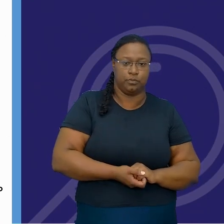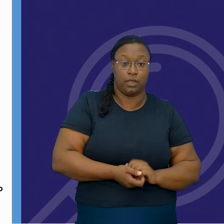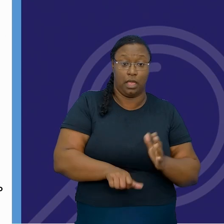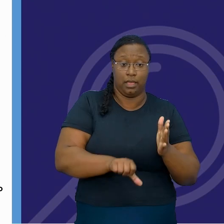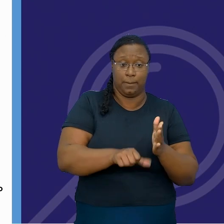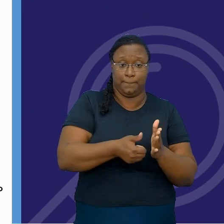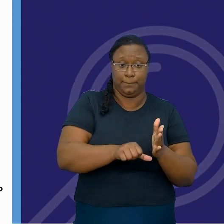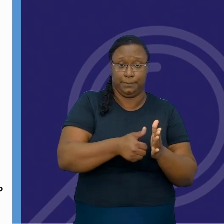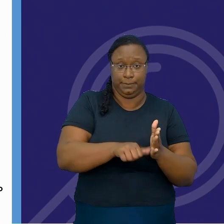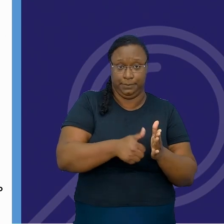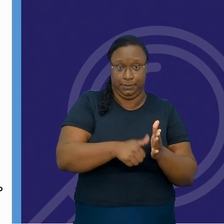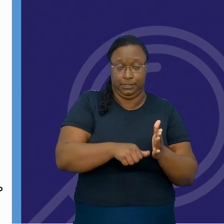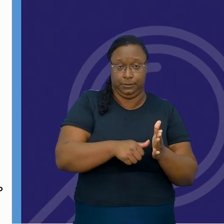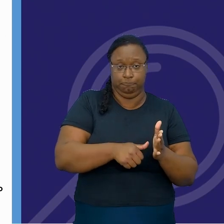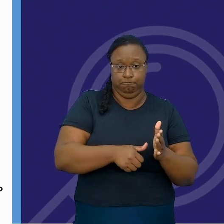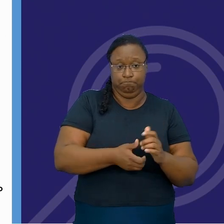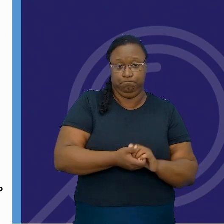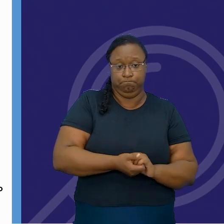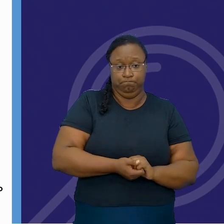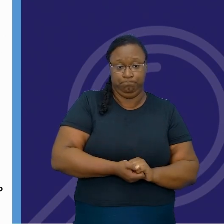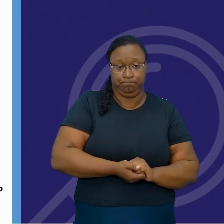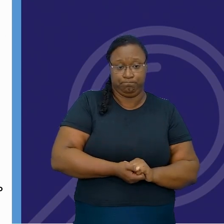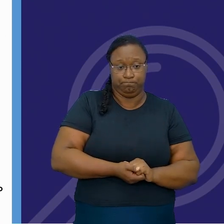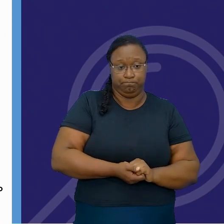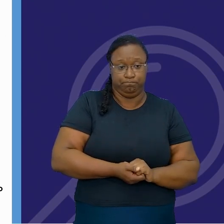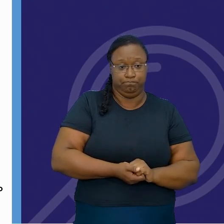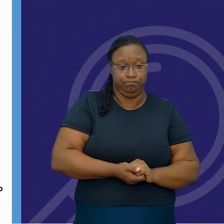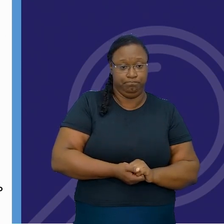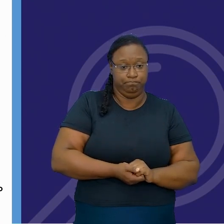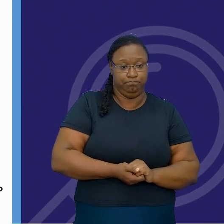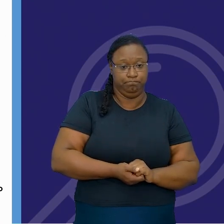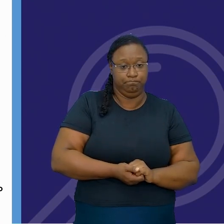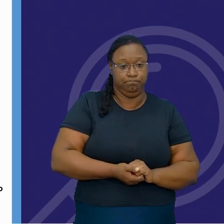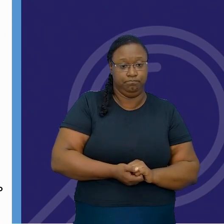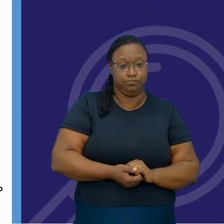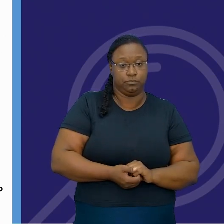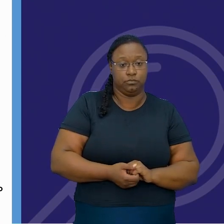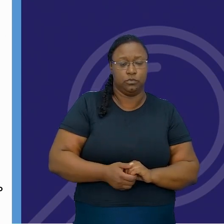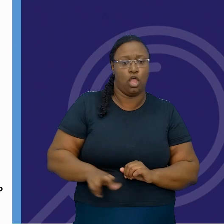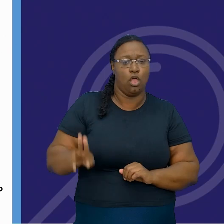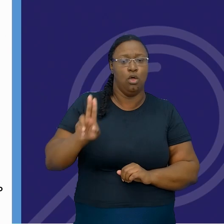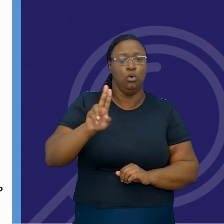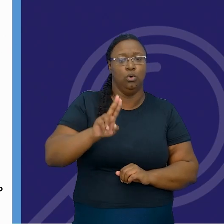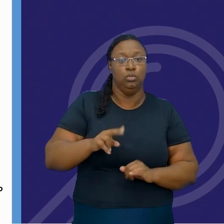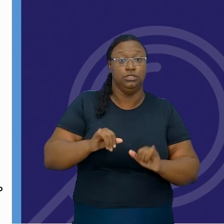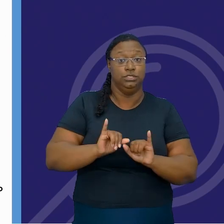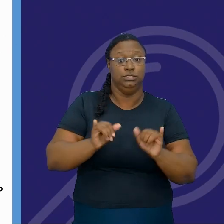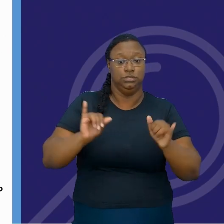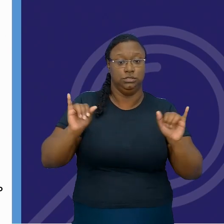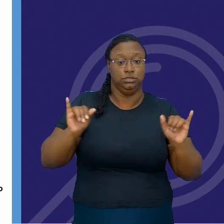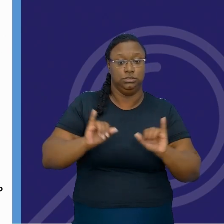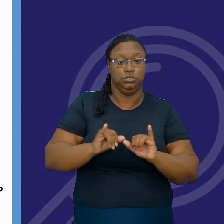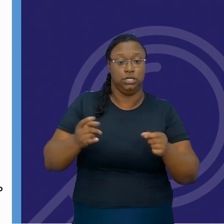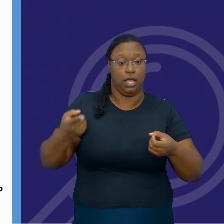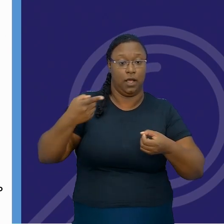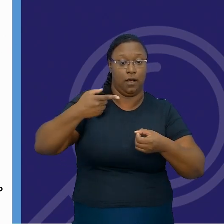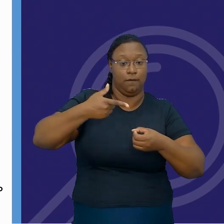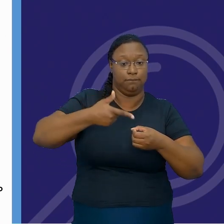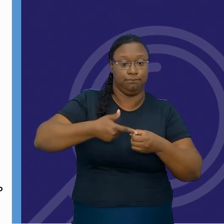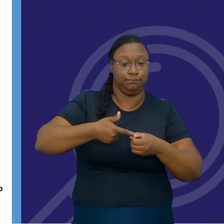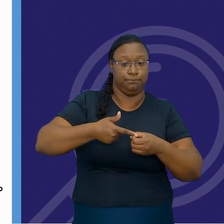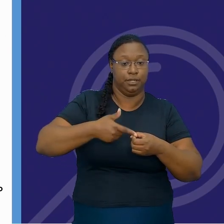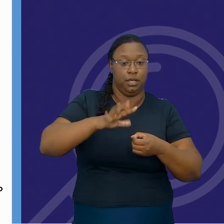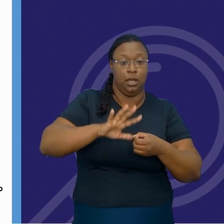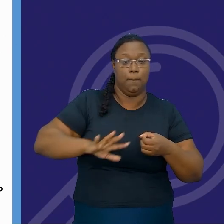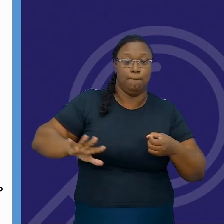né, ela relaciona o consumo per capita em TEP, que é tonelada equivalente de petróleo, entre os países de